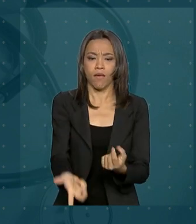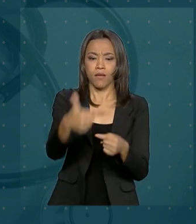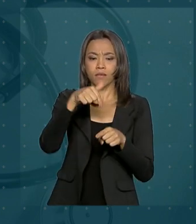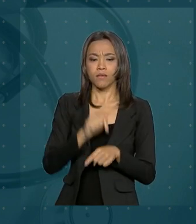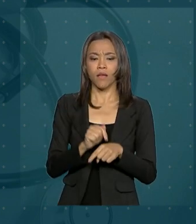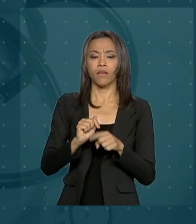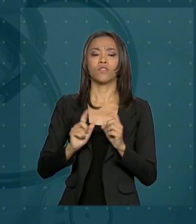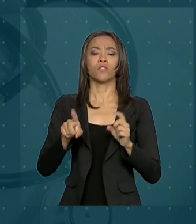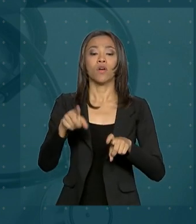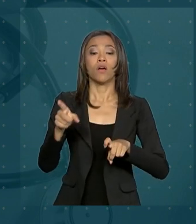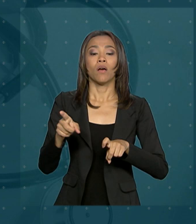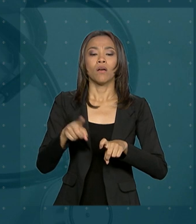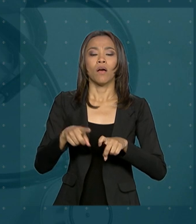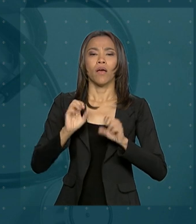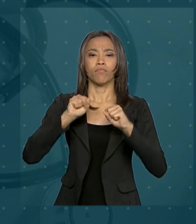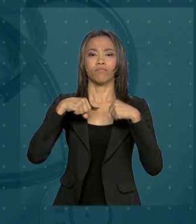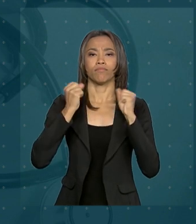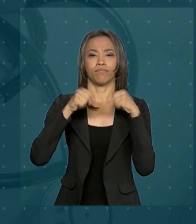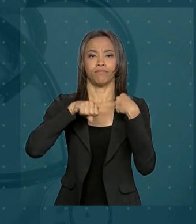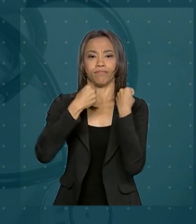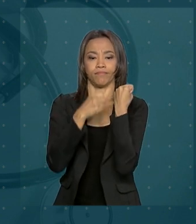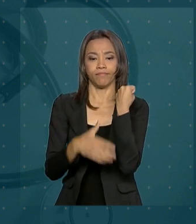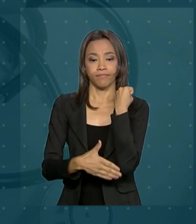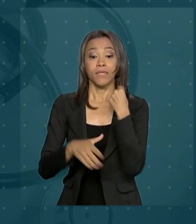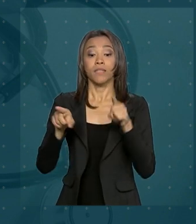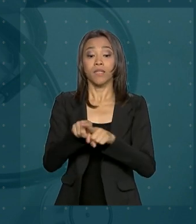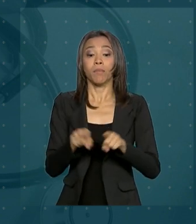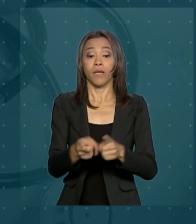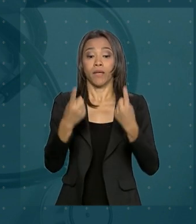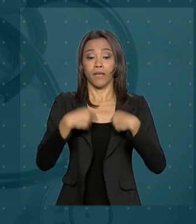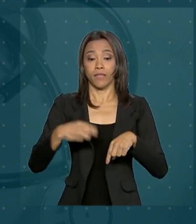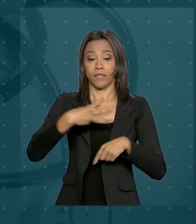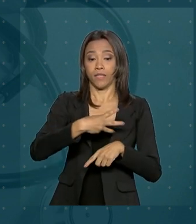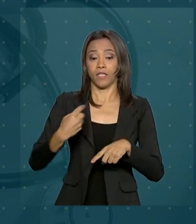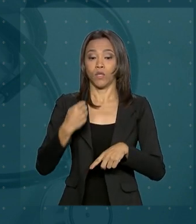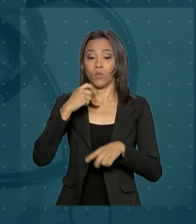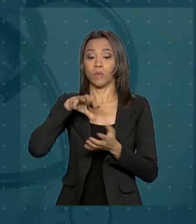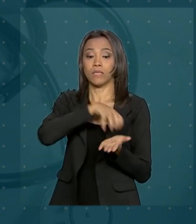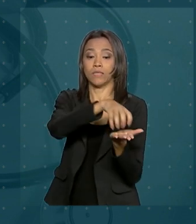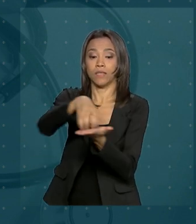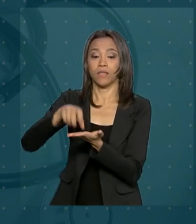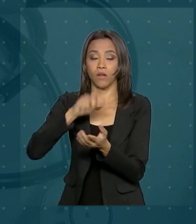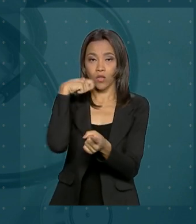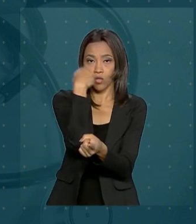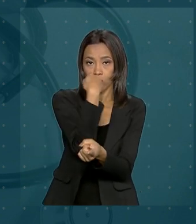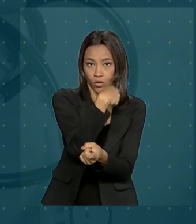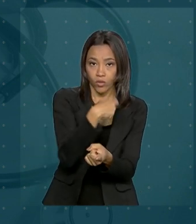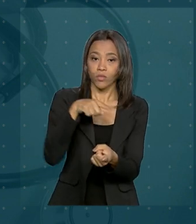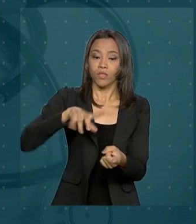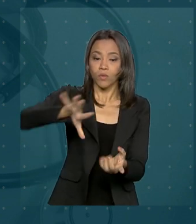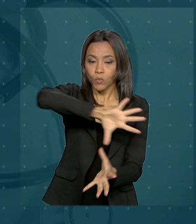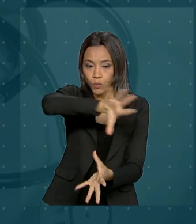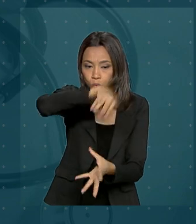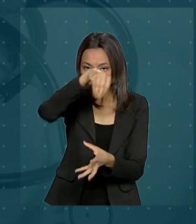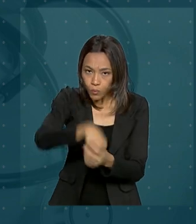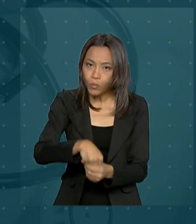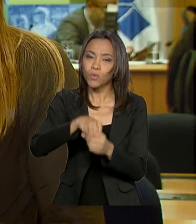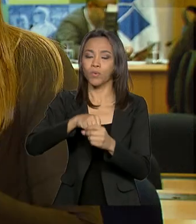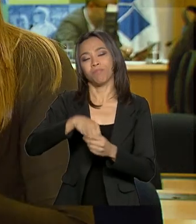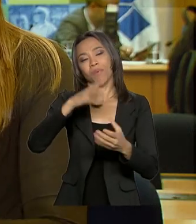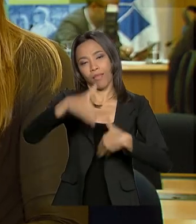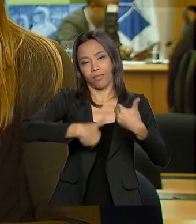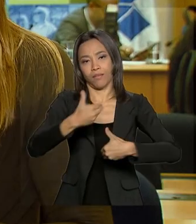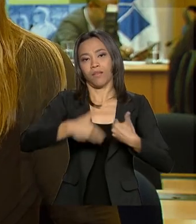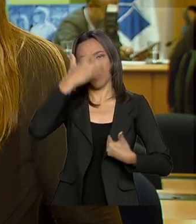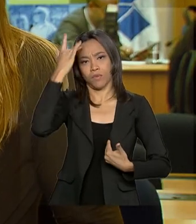e 31 centros odontológicos, incluindo os que integram a rede de cuidados à saúde da pessoa com deficiência.